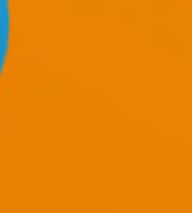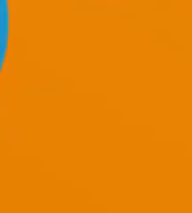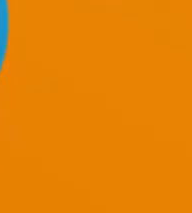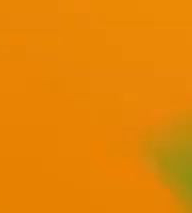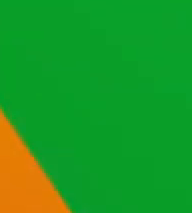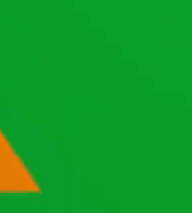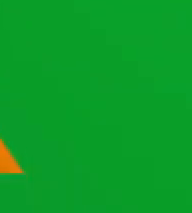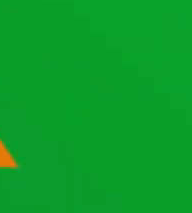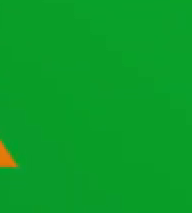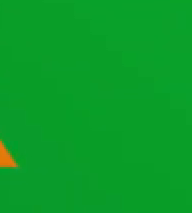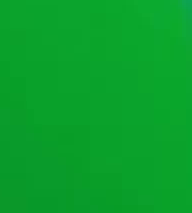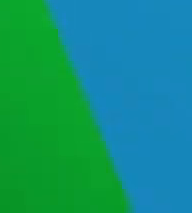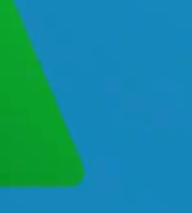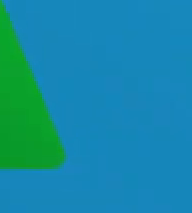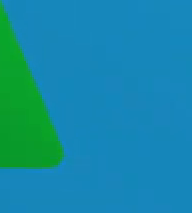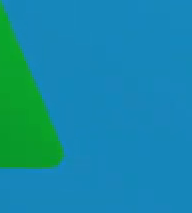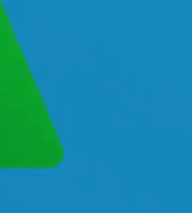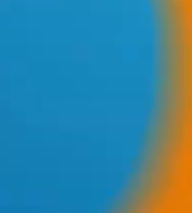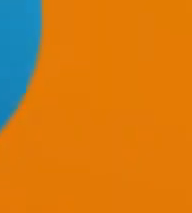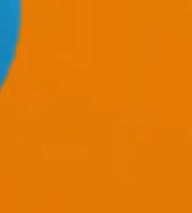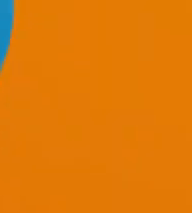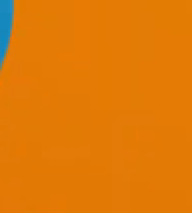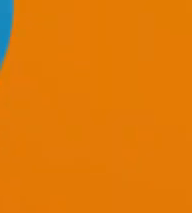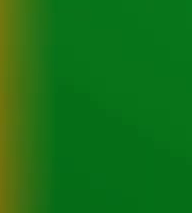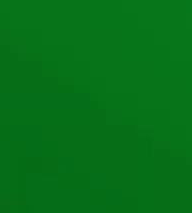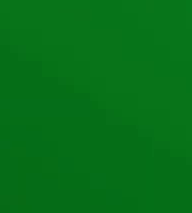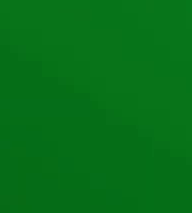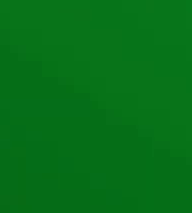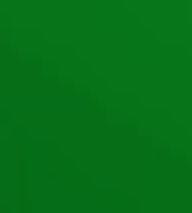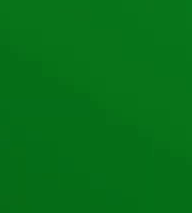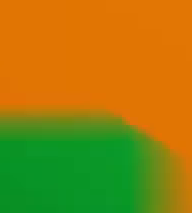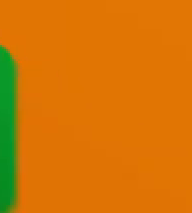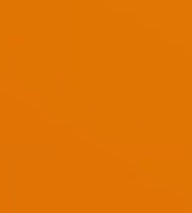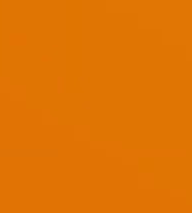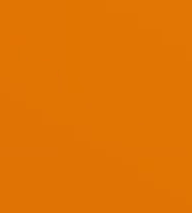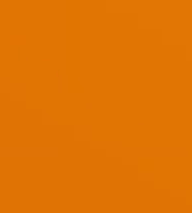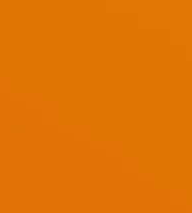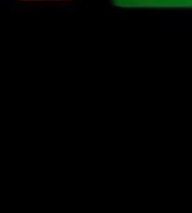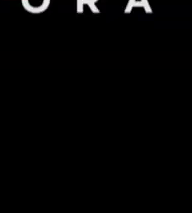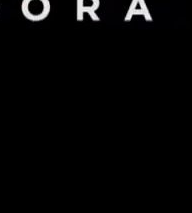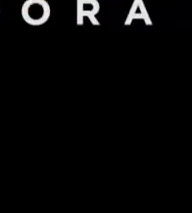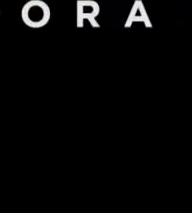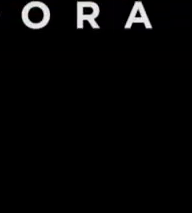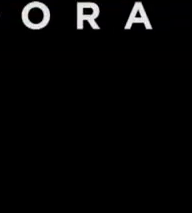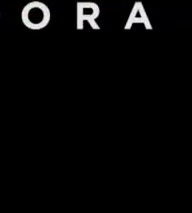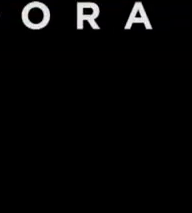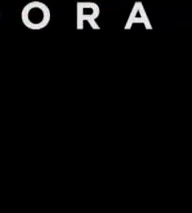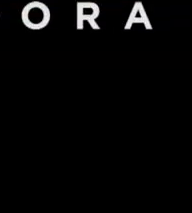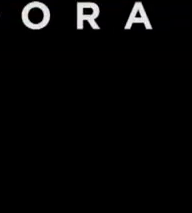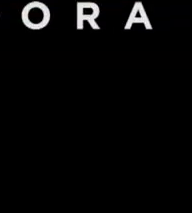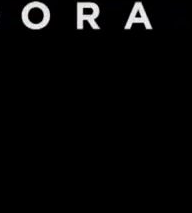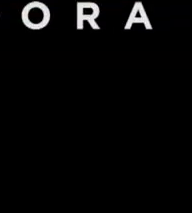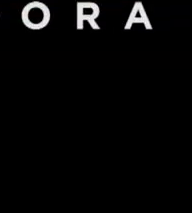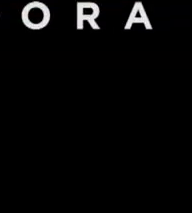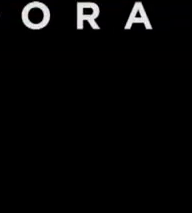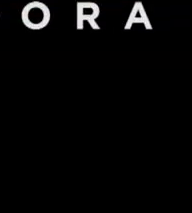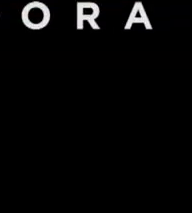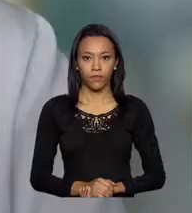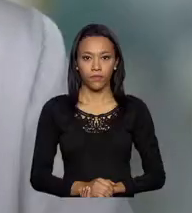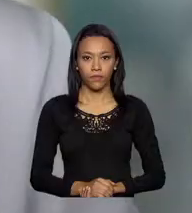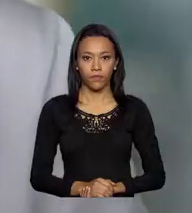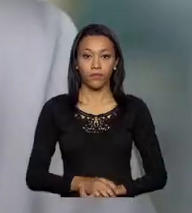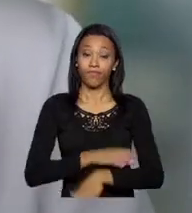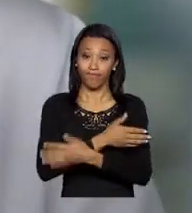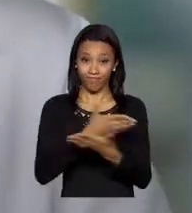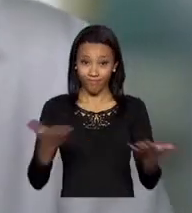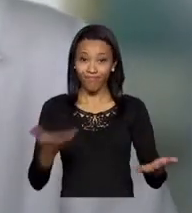a atenção abrisse nesse momento a rede nacional de rádio e televisão para o pronunciamento oficial da presidenta Dilma Rousseff